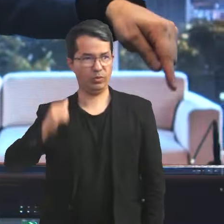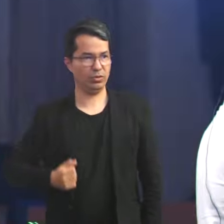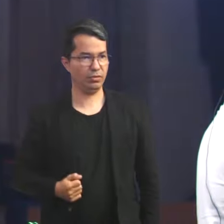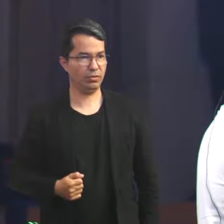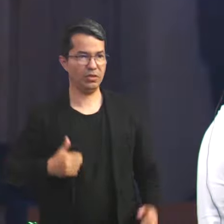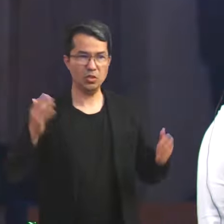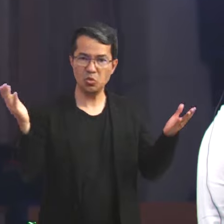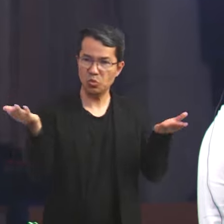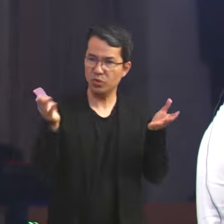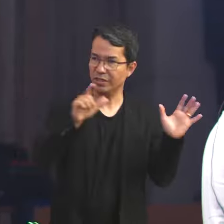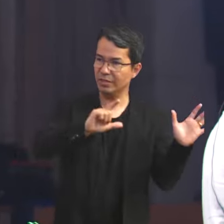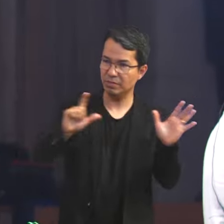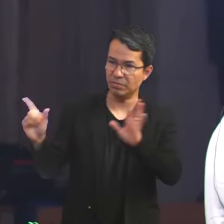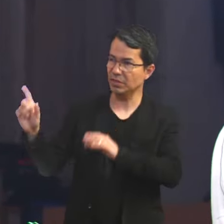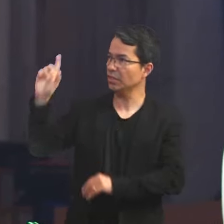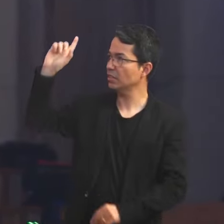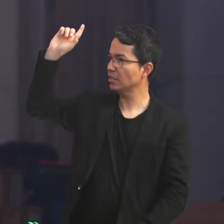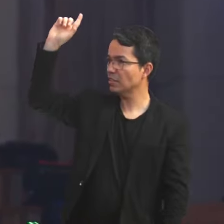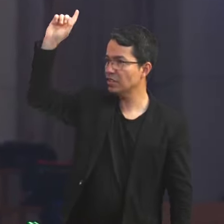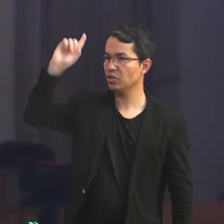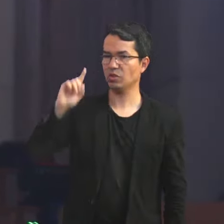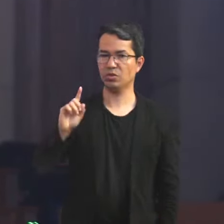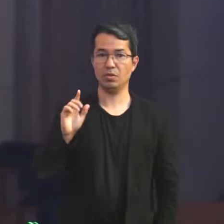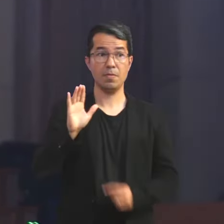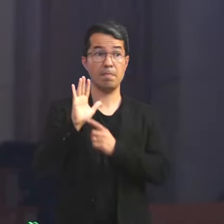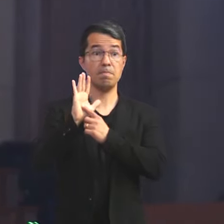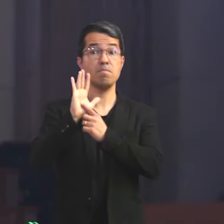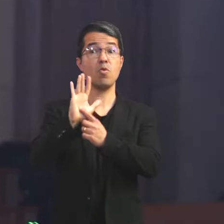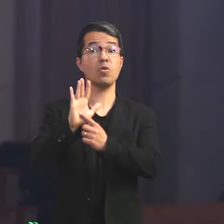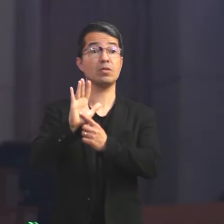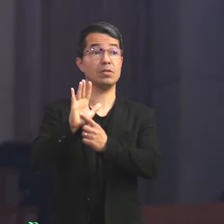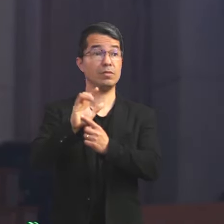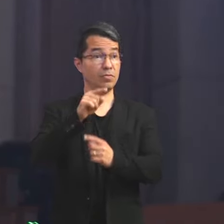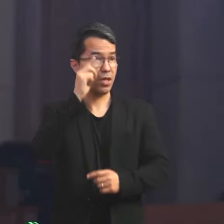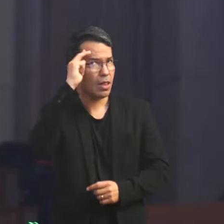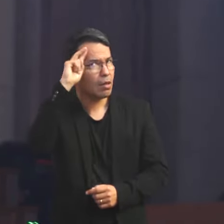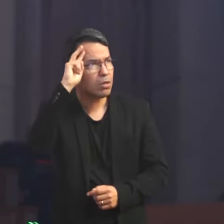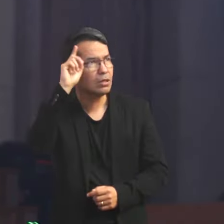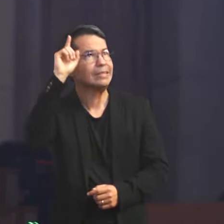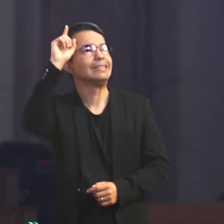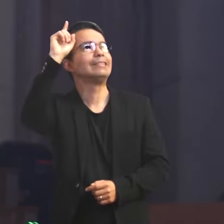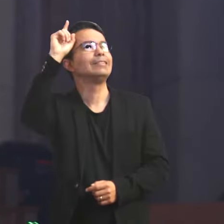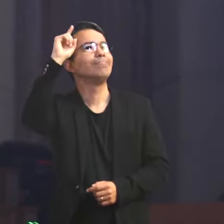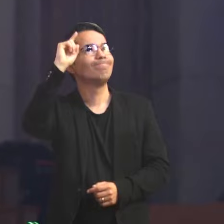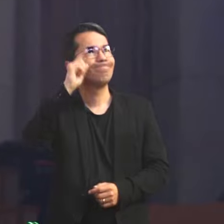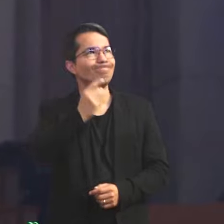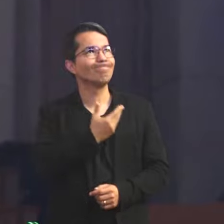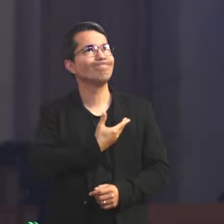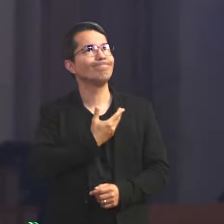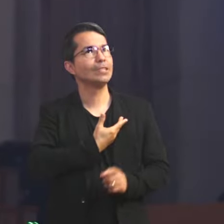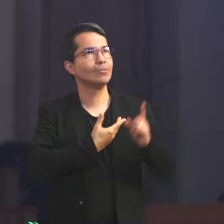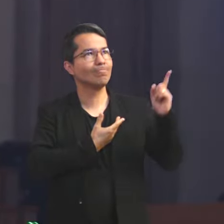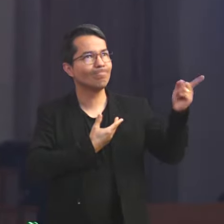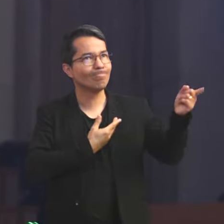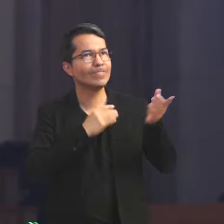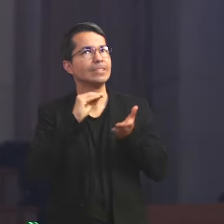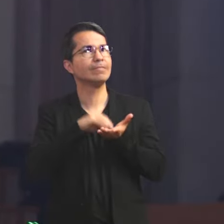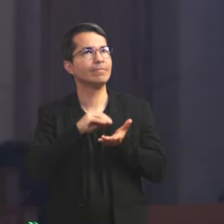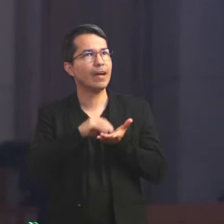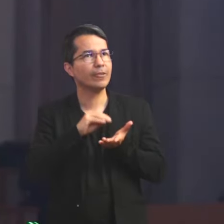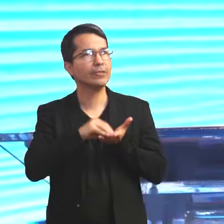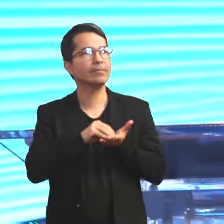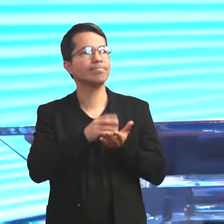hoje aqui no momento de oração Deus vai te mostrar alguém que de forma intencional você vai atrás essa pessoa para apresentar o